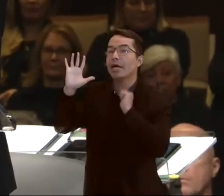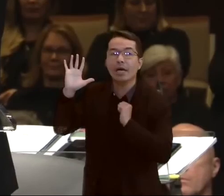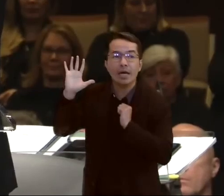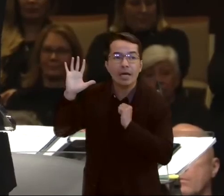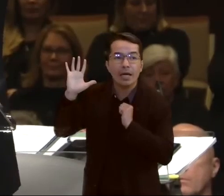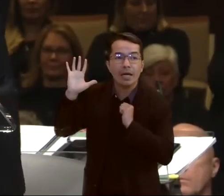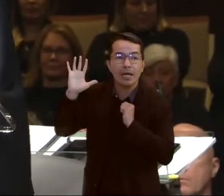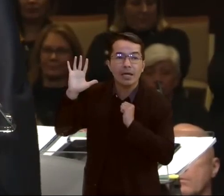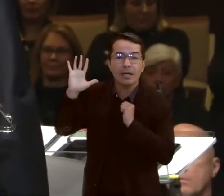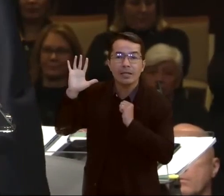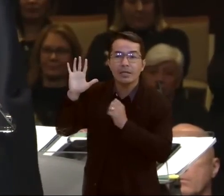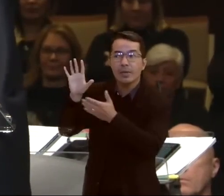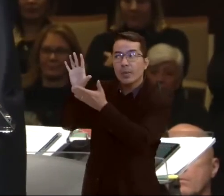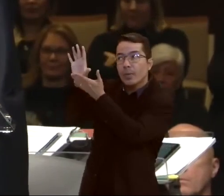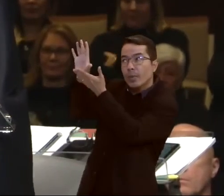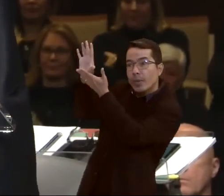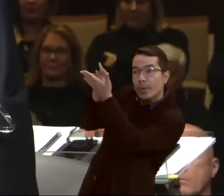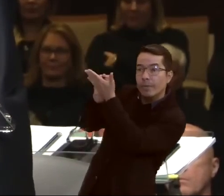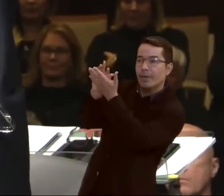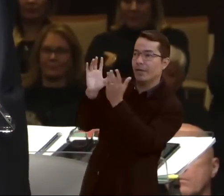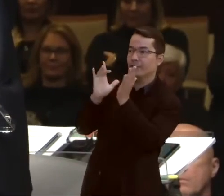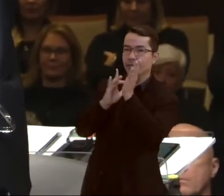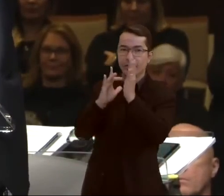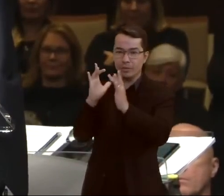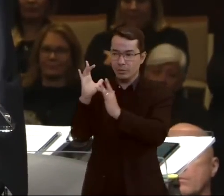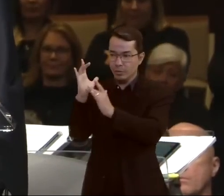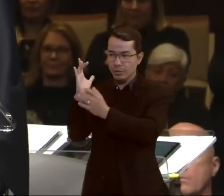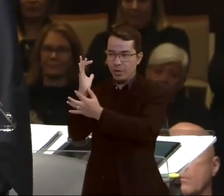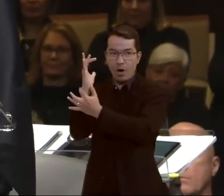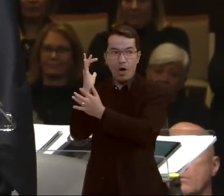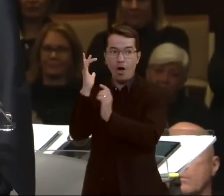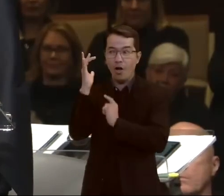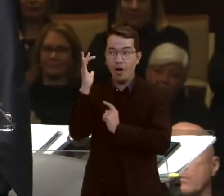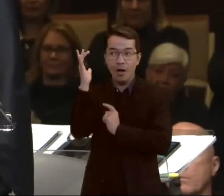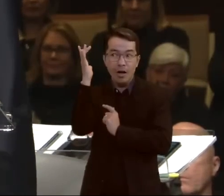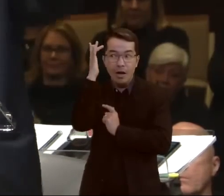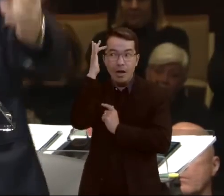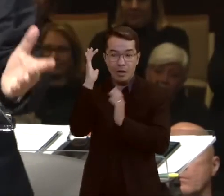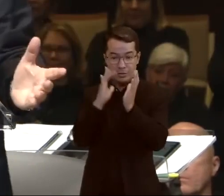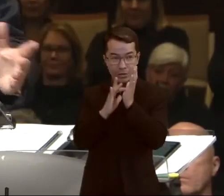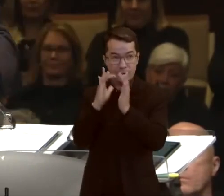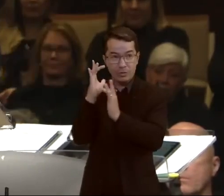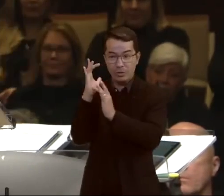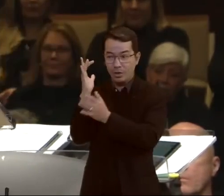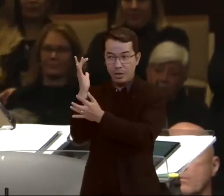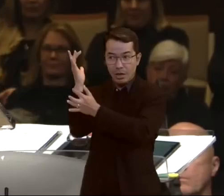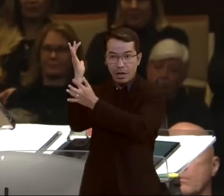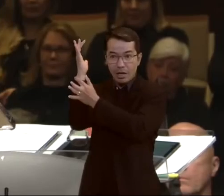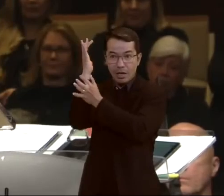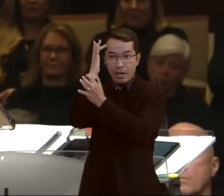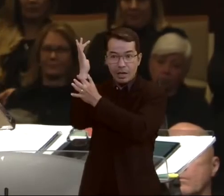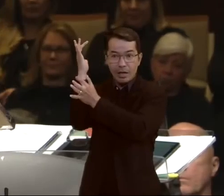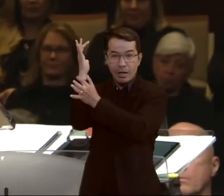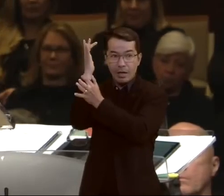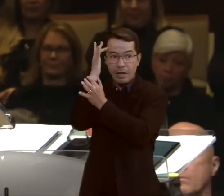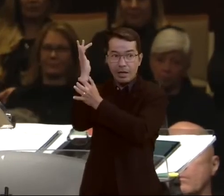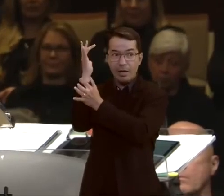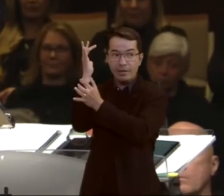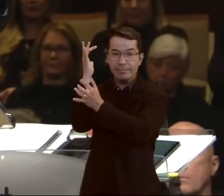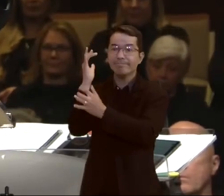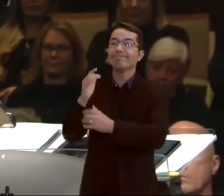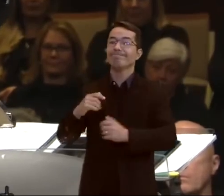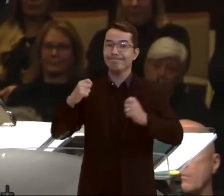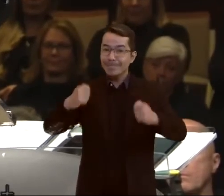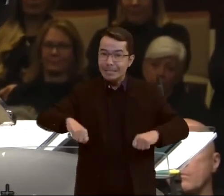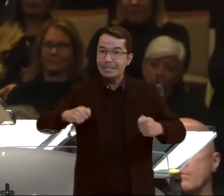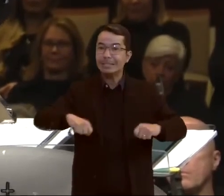estatura de Cristo. Essa é a medida. Então, se você se acha maduro, você não